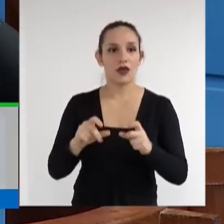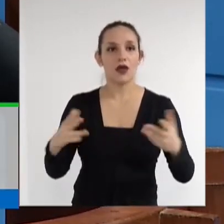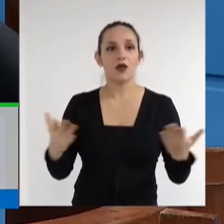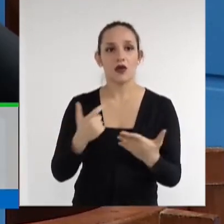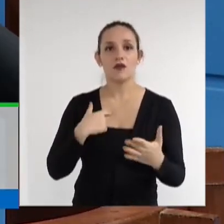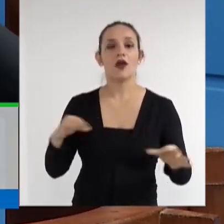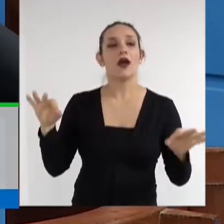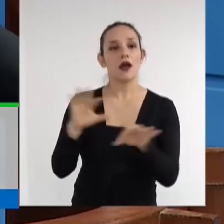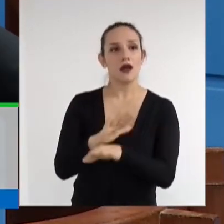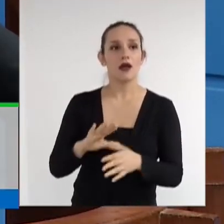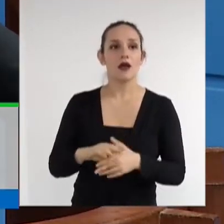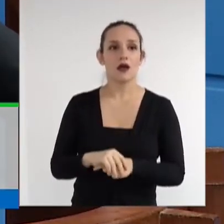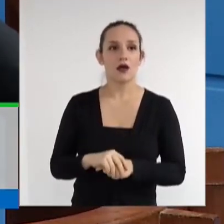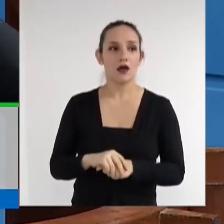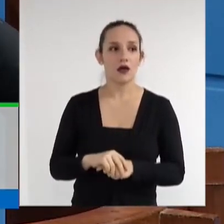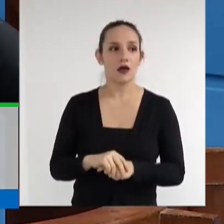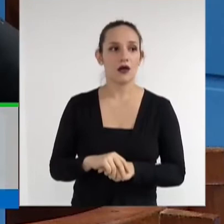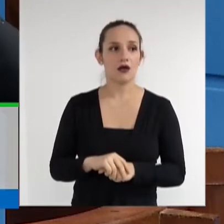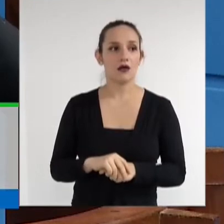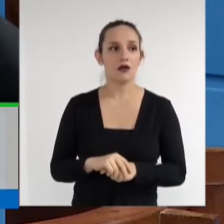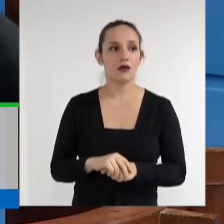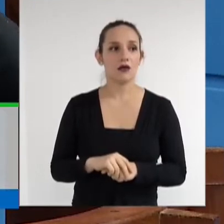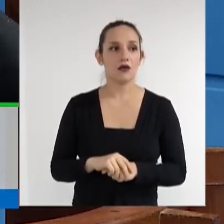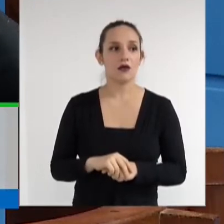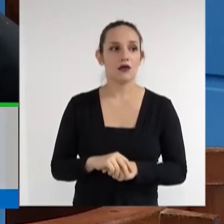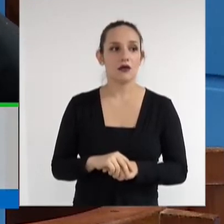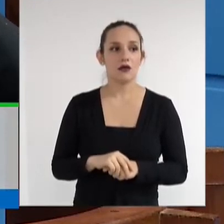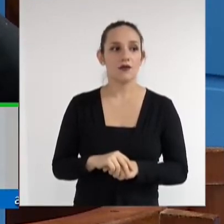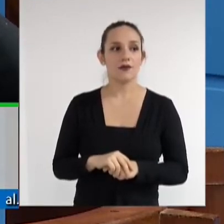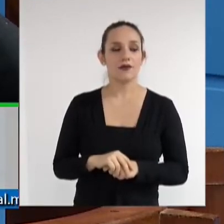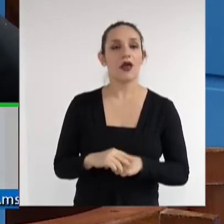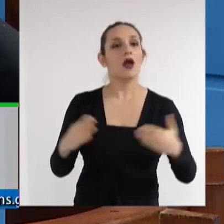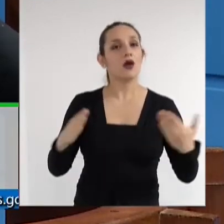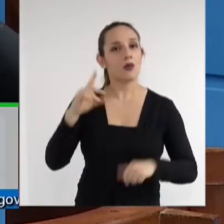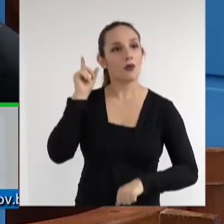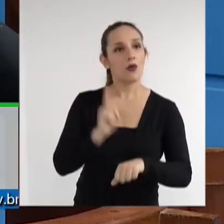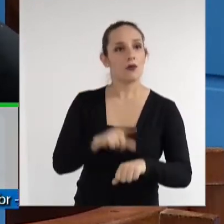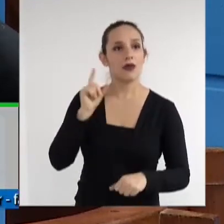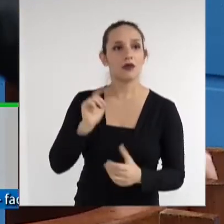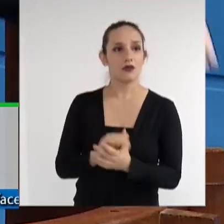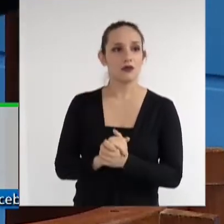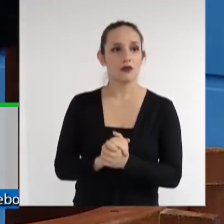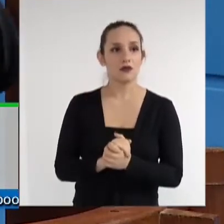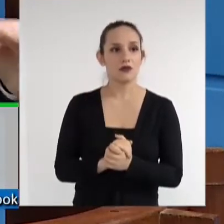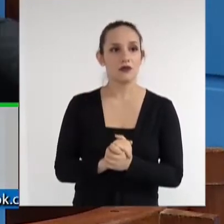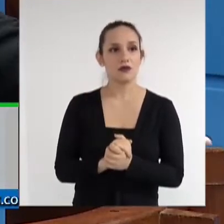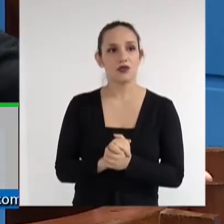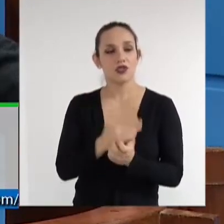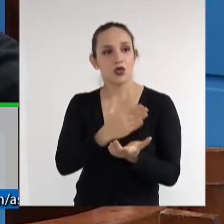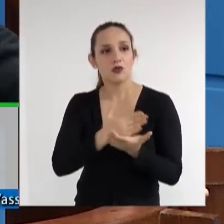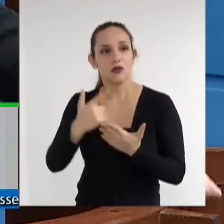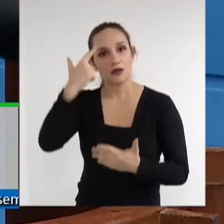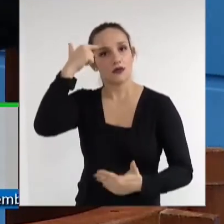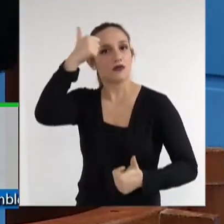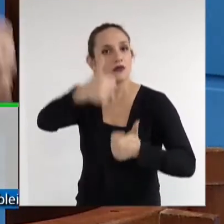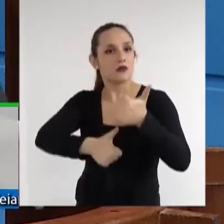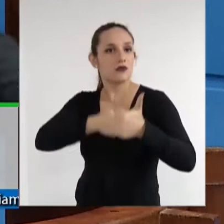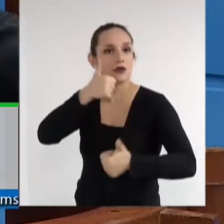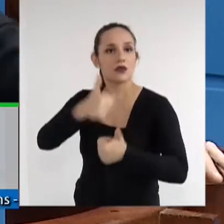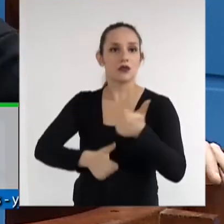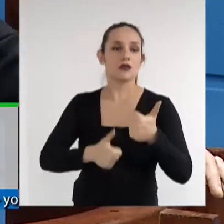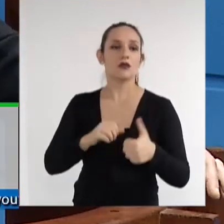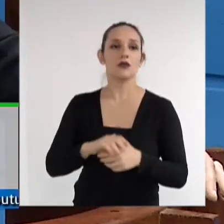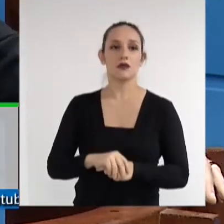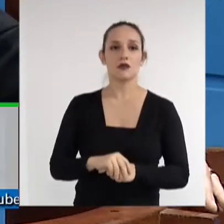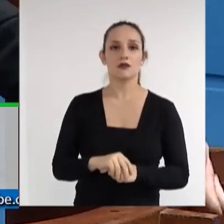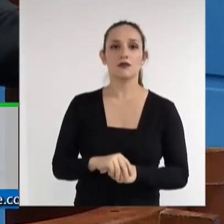concluir, quero dizer que é um momento de se iniciar uma reflexão muito